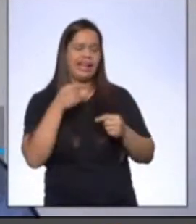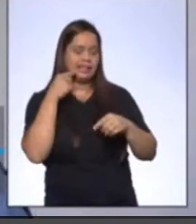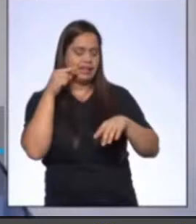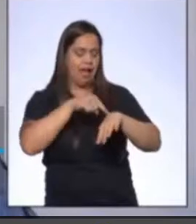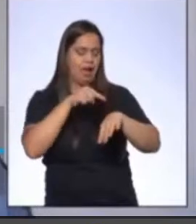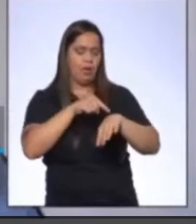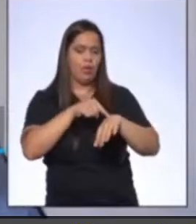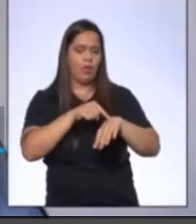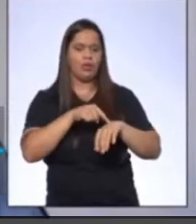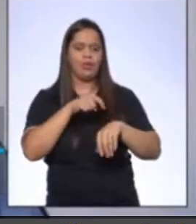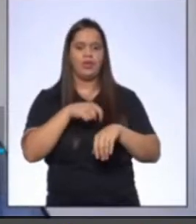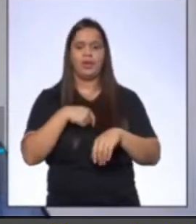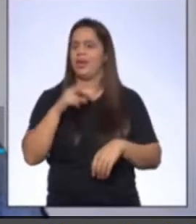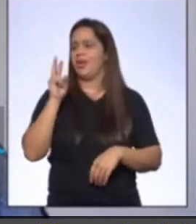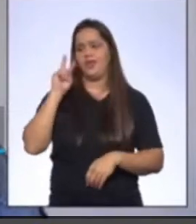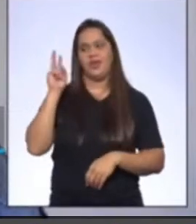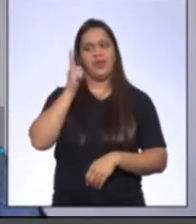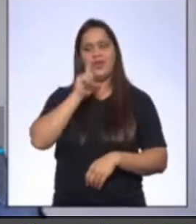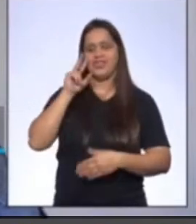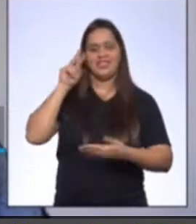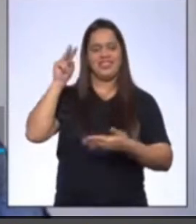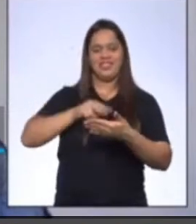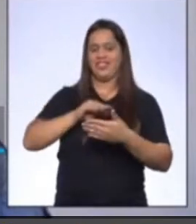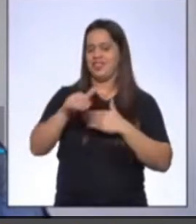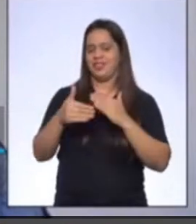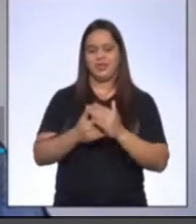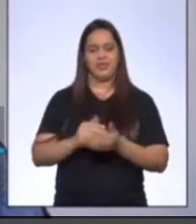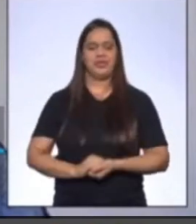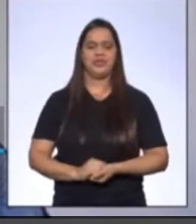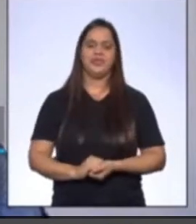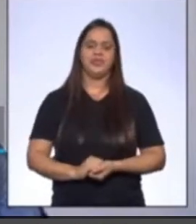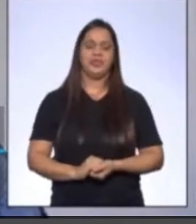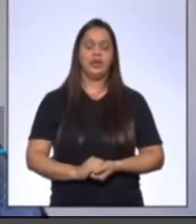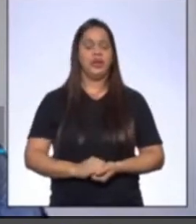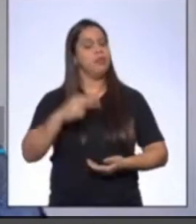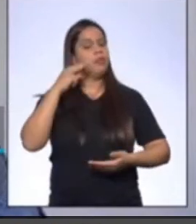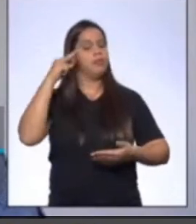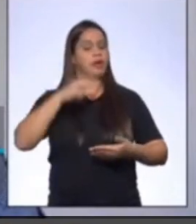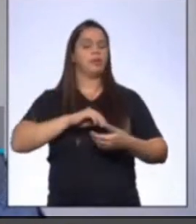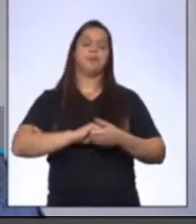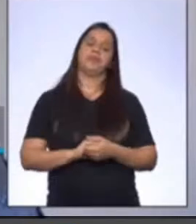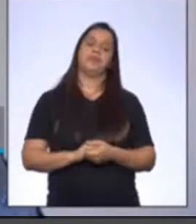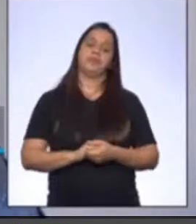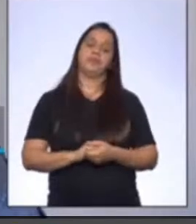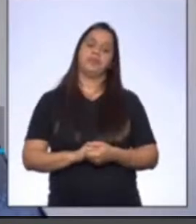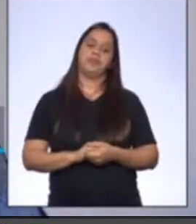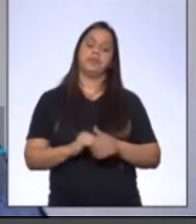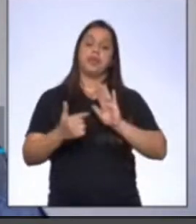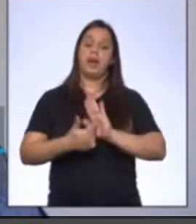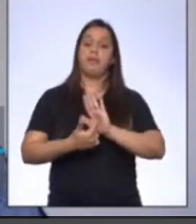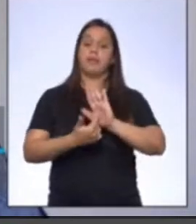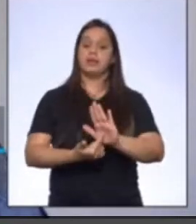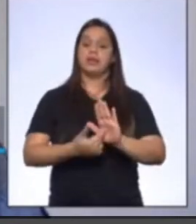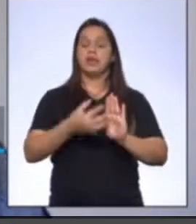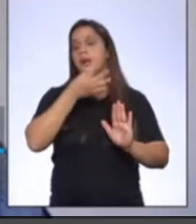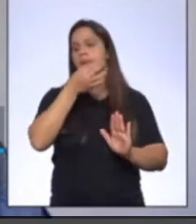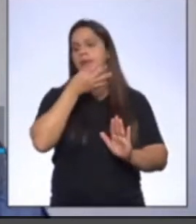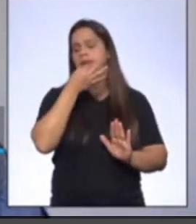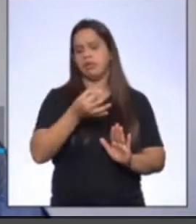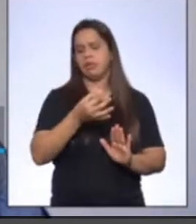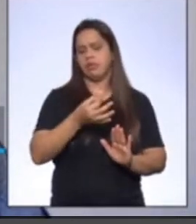bom. Eu não consigo olhar tudo. Então vamos ver aí. Apresentar opinião. Não, o